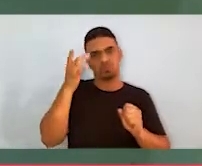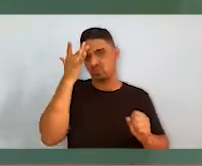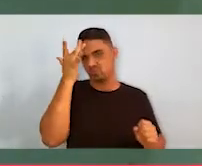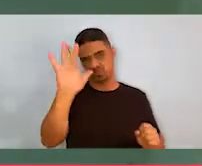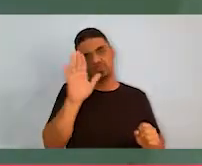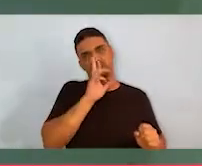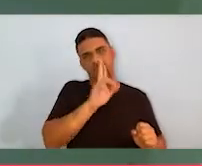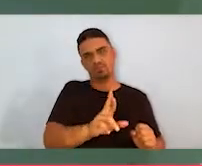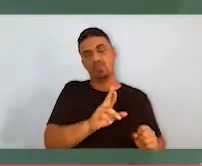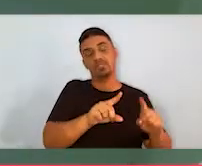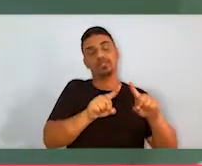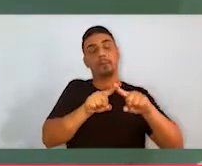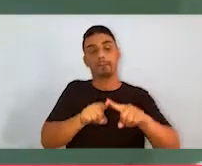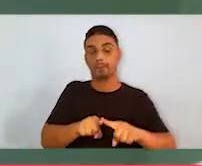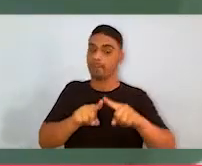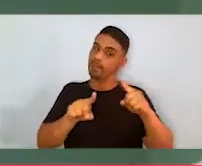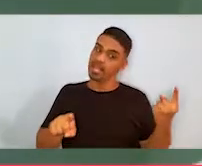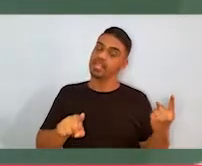pergunta.